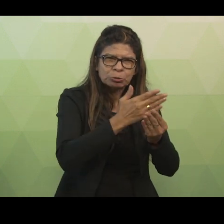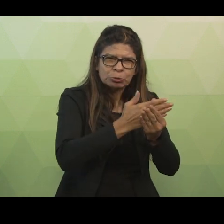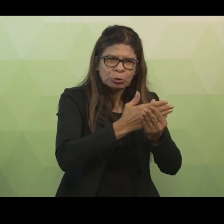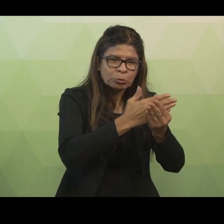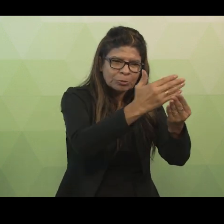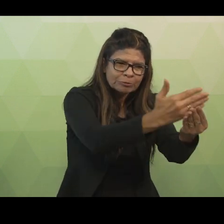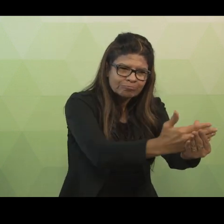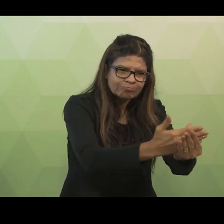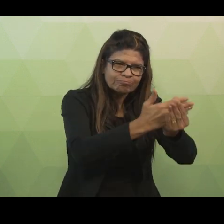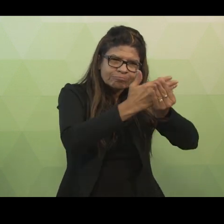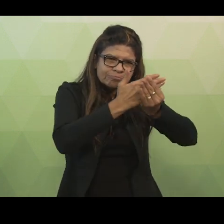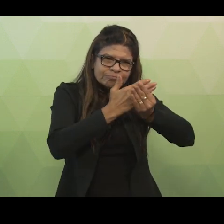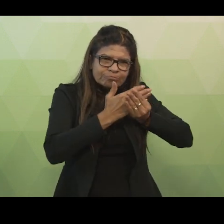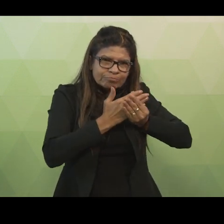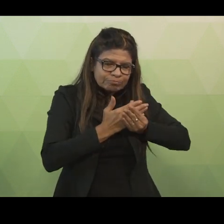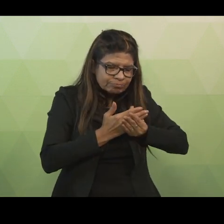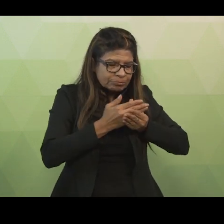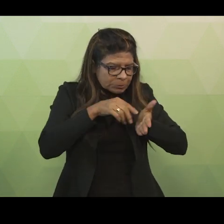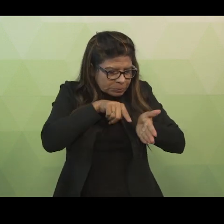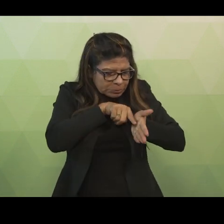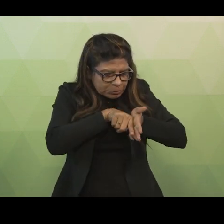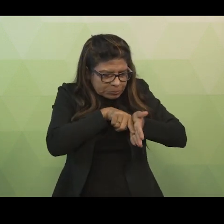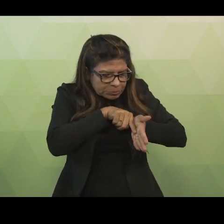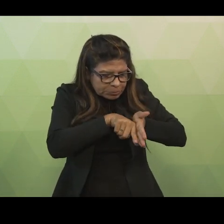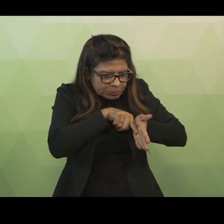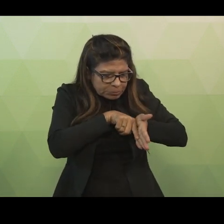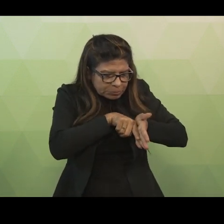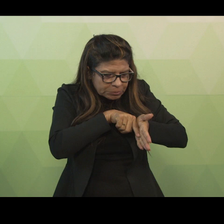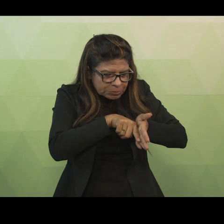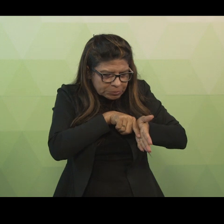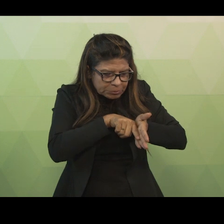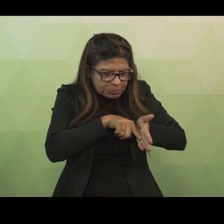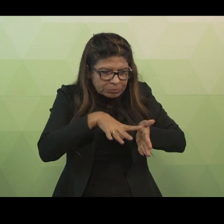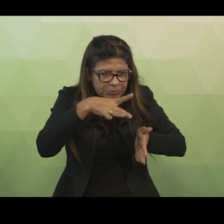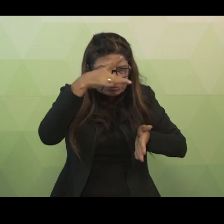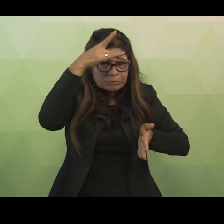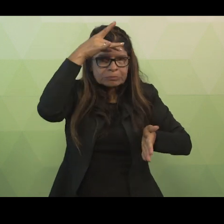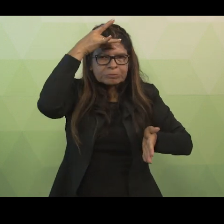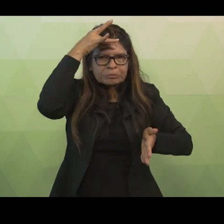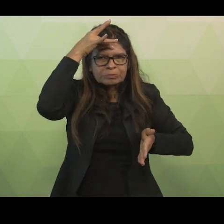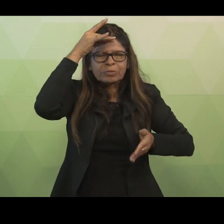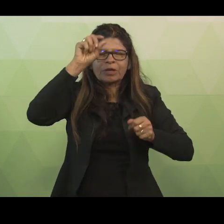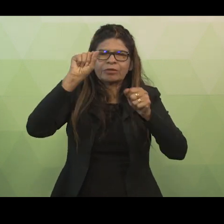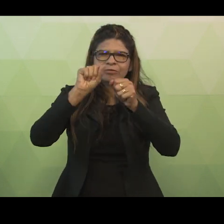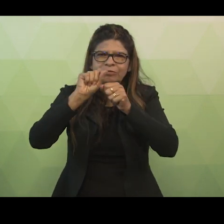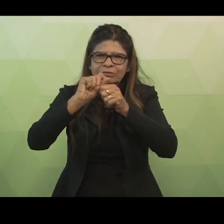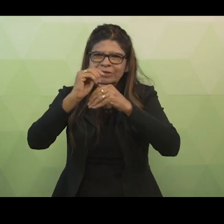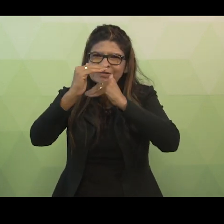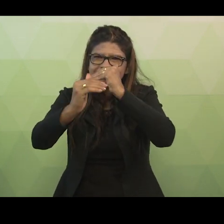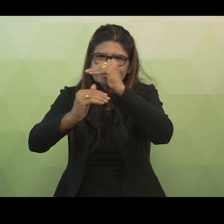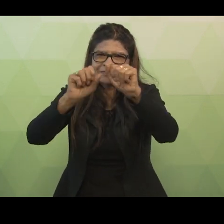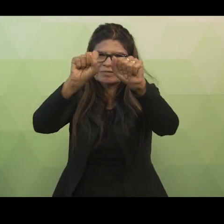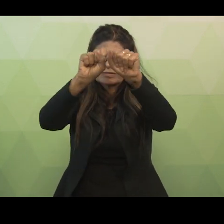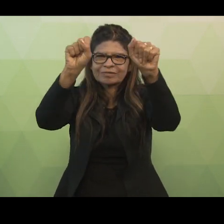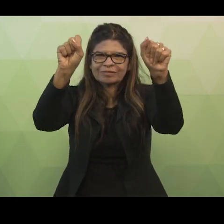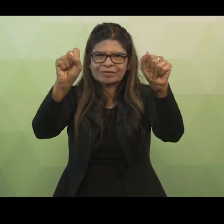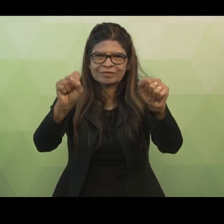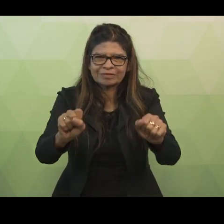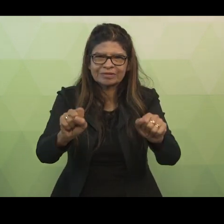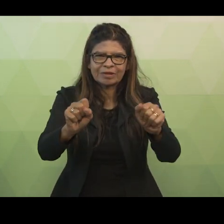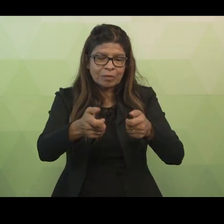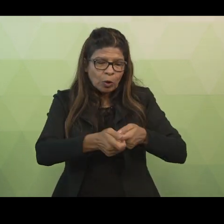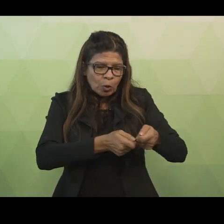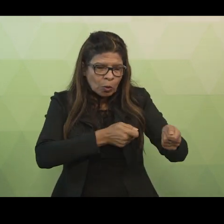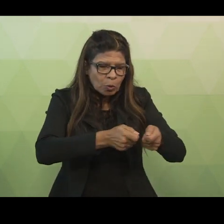o empréstimo e como devolver livros. E caso eu queira renovar o empréstimo no sistema, como deverá ser